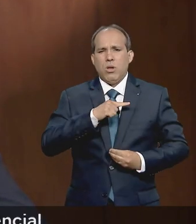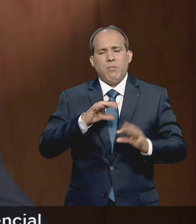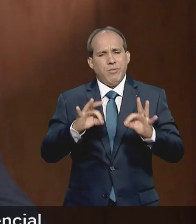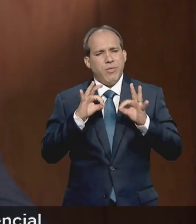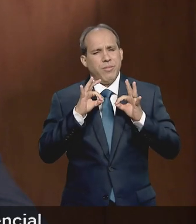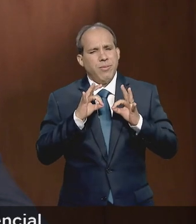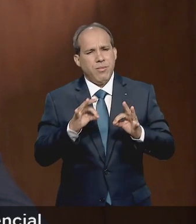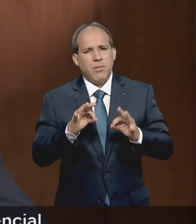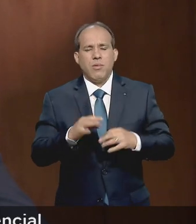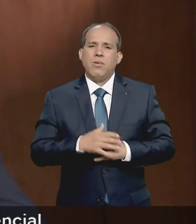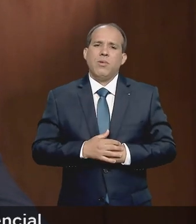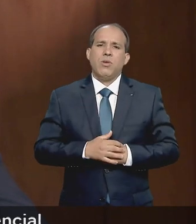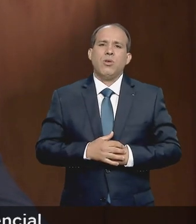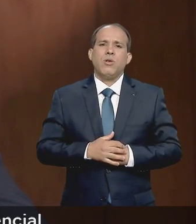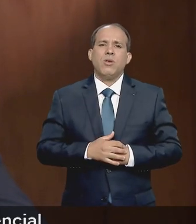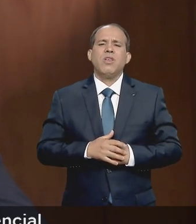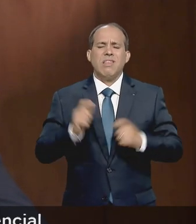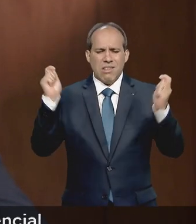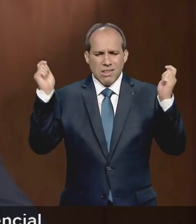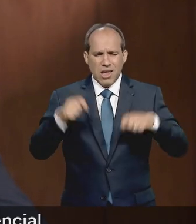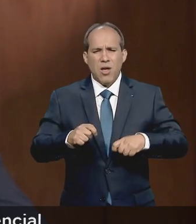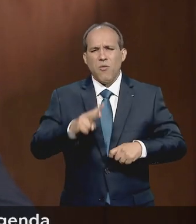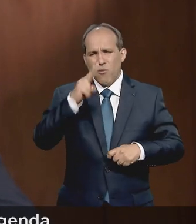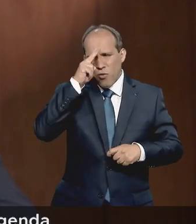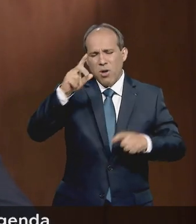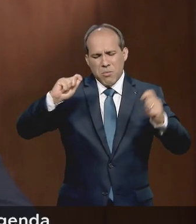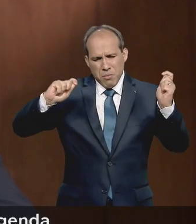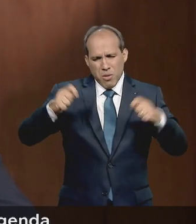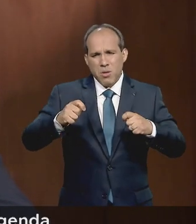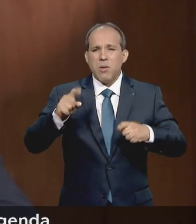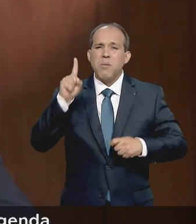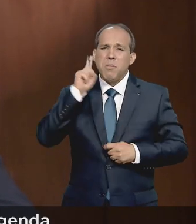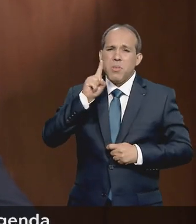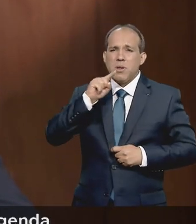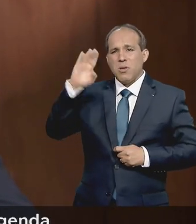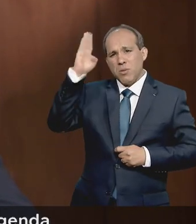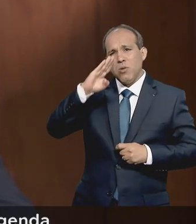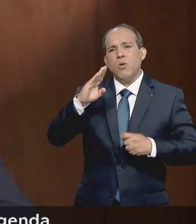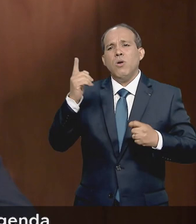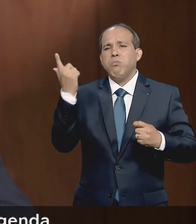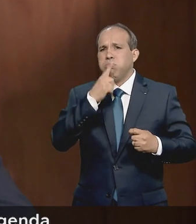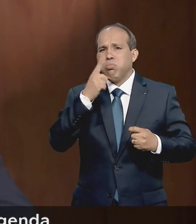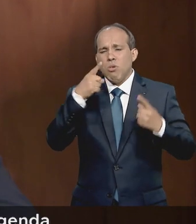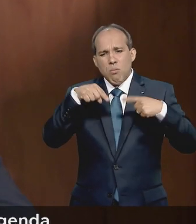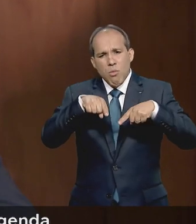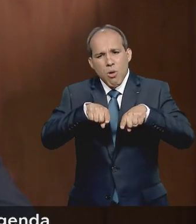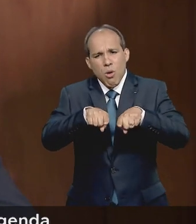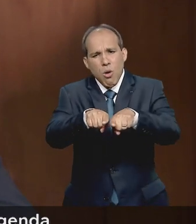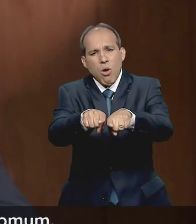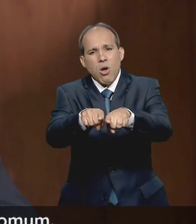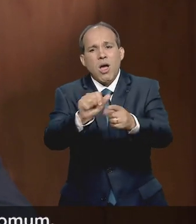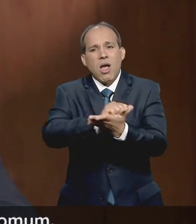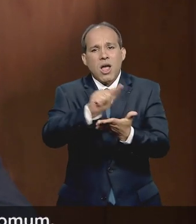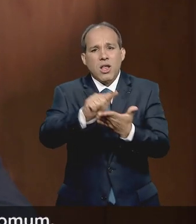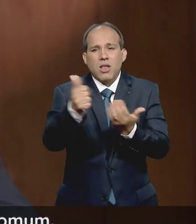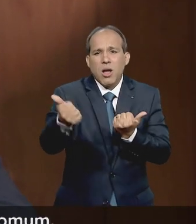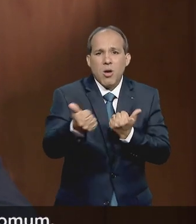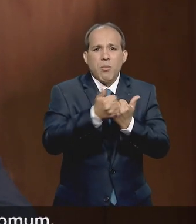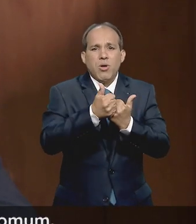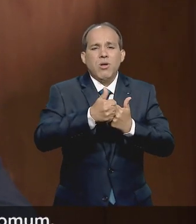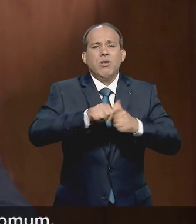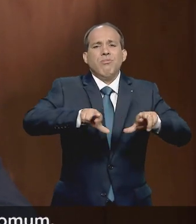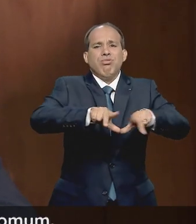tem uma firme convicção de que a enorme potencial para que o Brasil e os Estados Unidos avancem e nossa agenda de